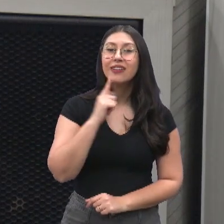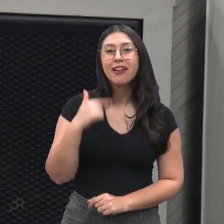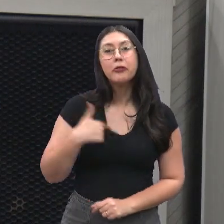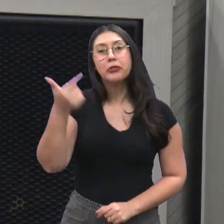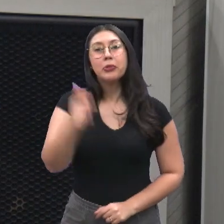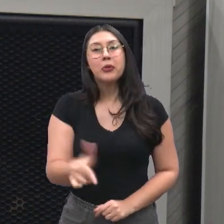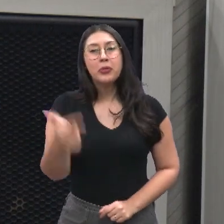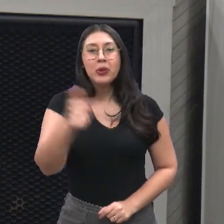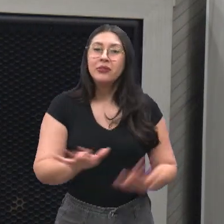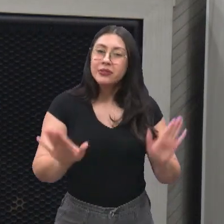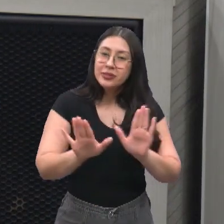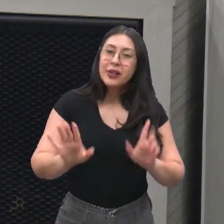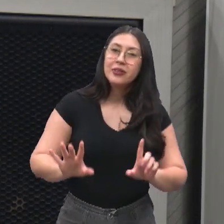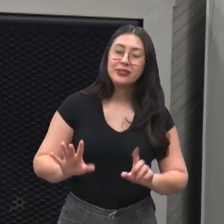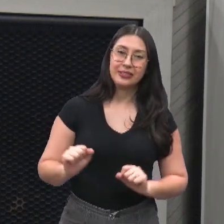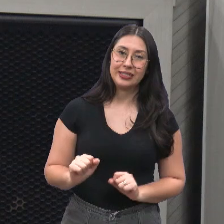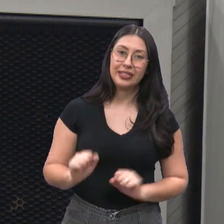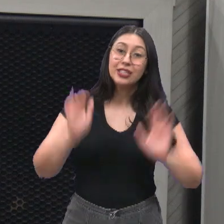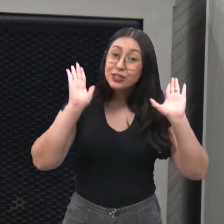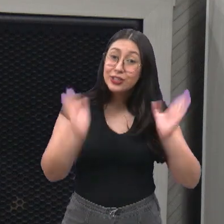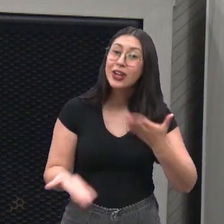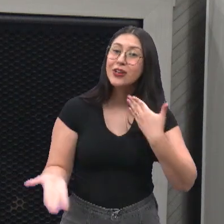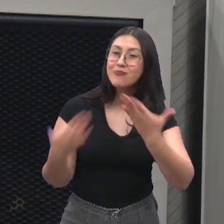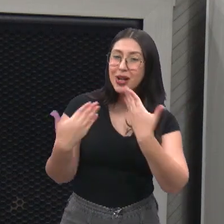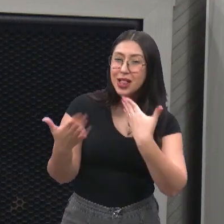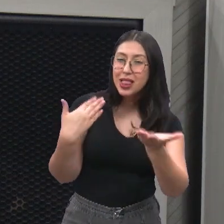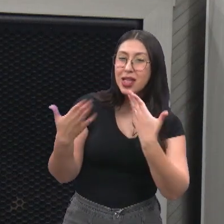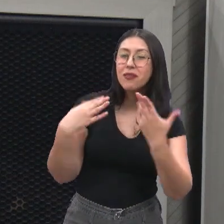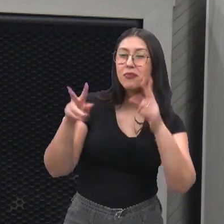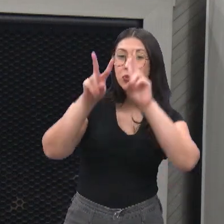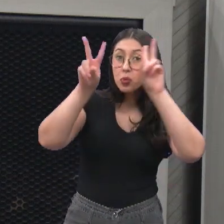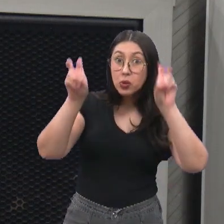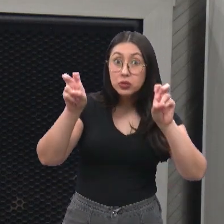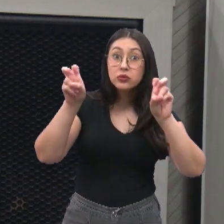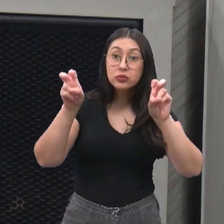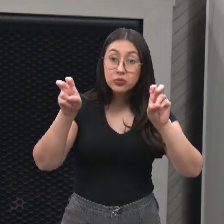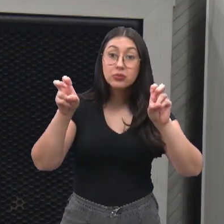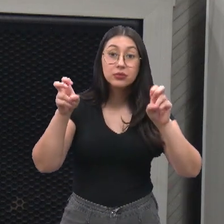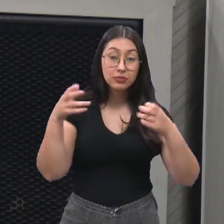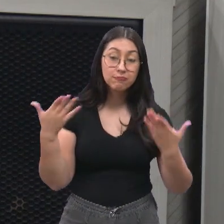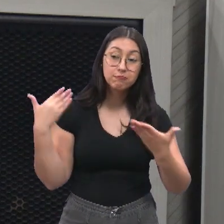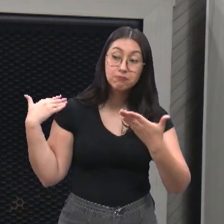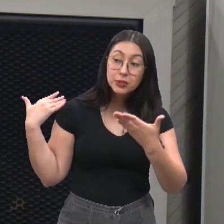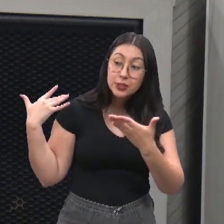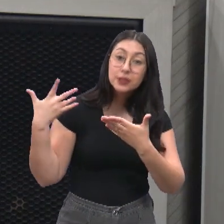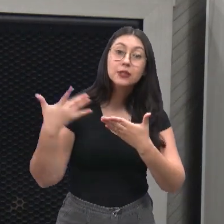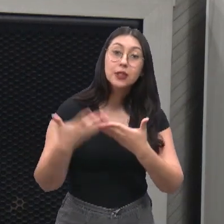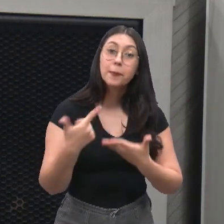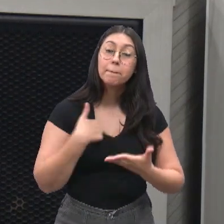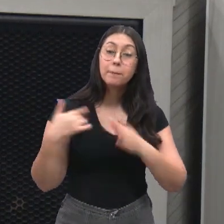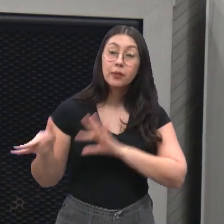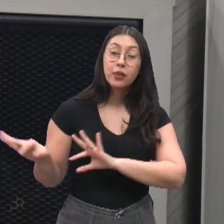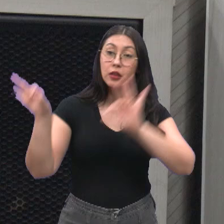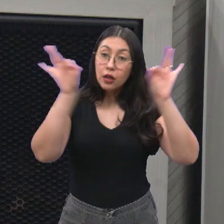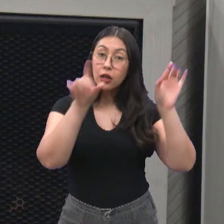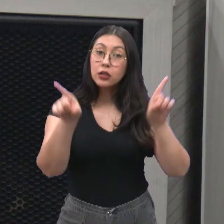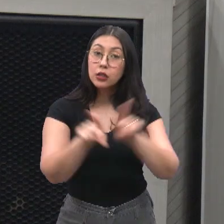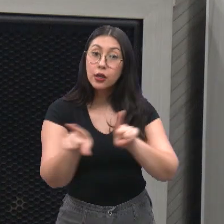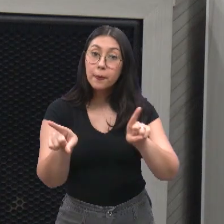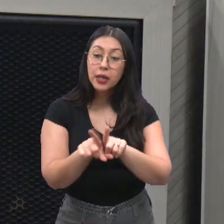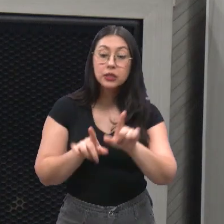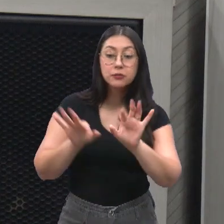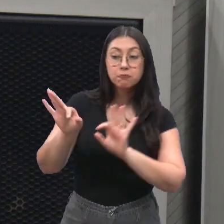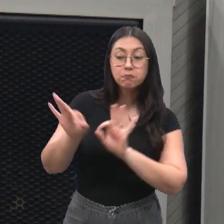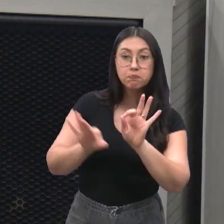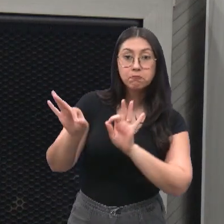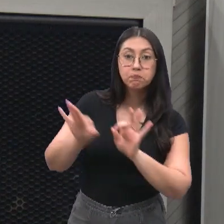redundante assim, a gente já tem tratado bastante desse tema nos últimos dias, nas últimas semanas. Eu acompanhei um pouquinho ali da iniciativa do